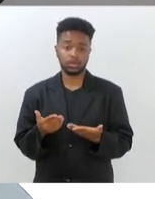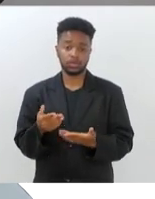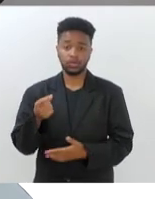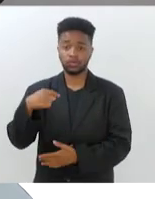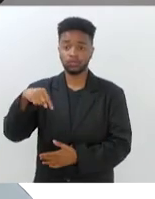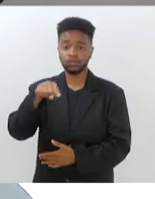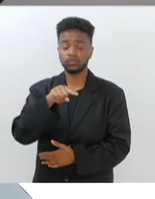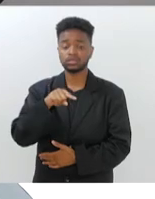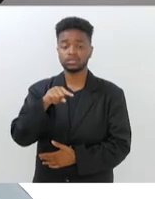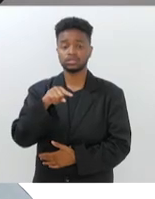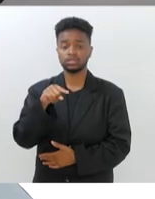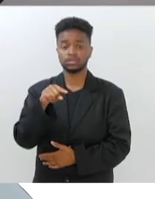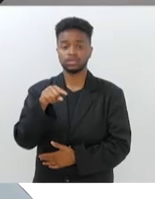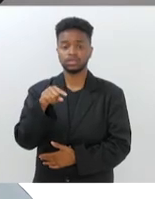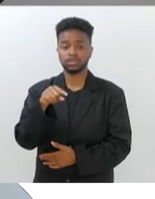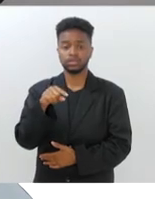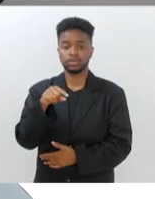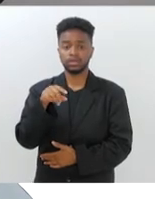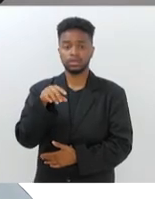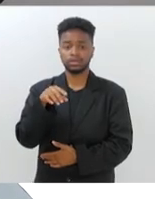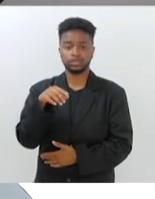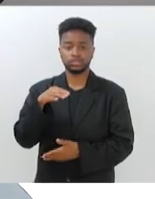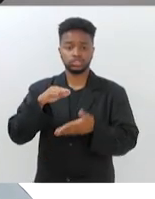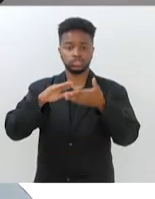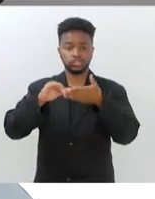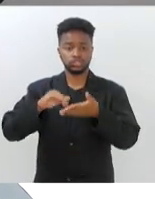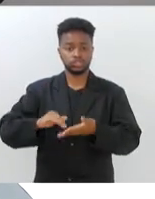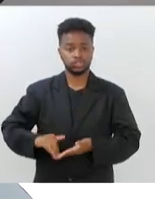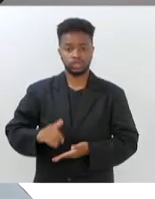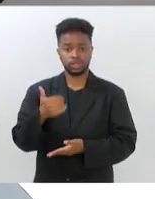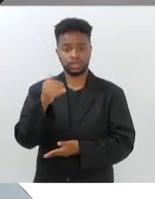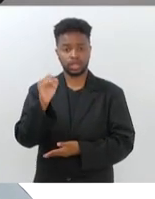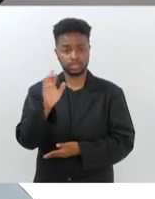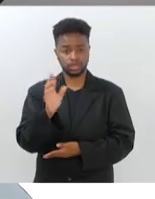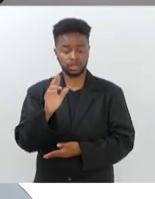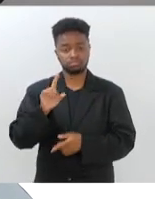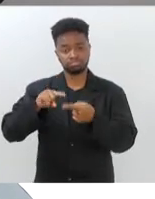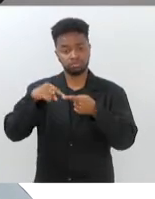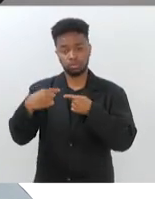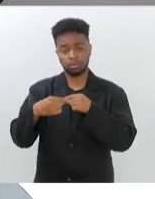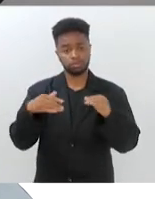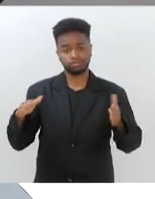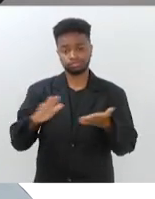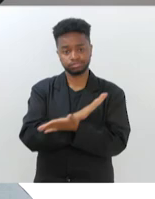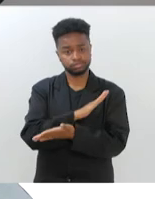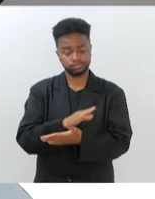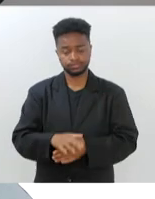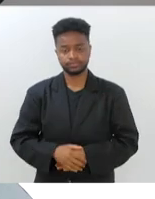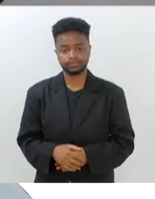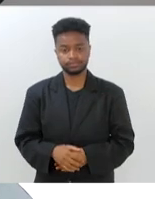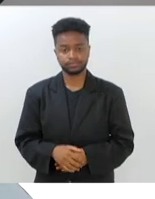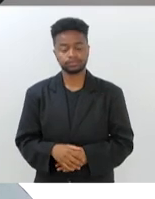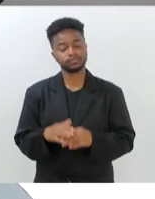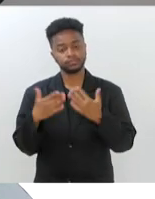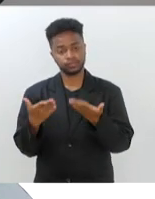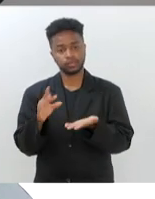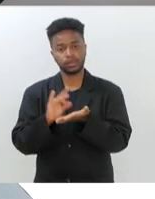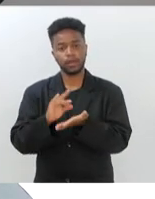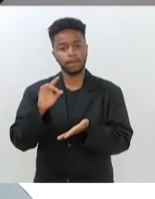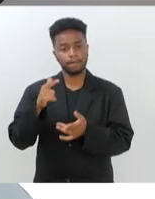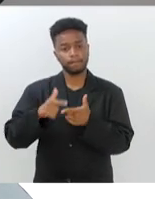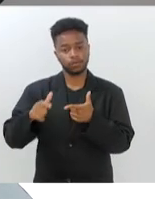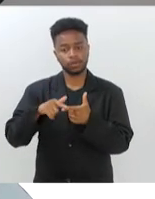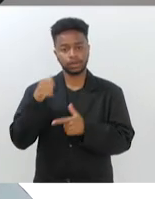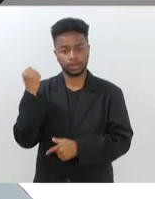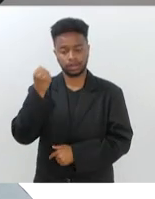tirando de de de 10 10 em R 10 daqui a pouco tirou tudo então é um um problema